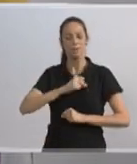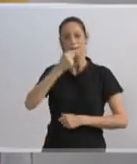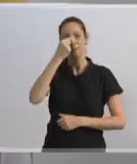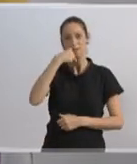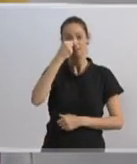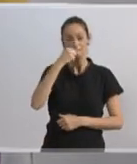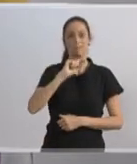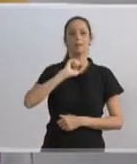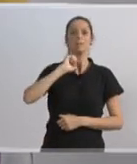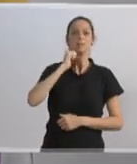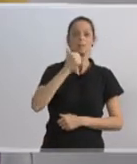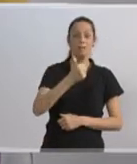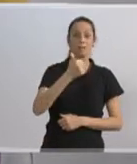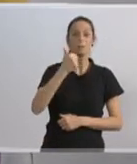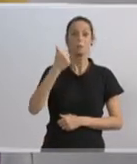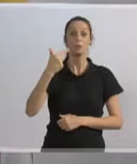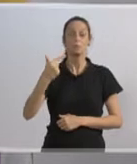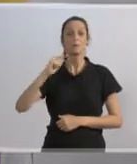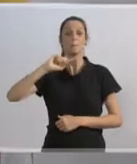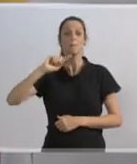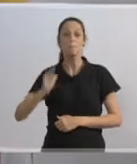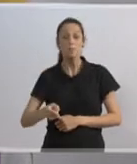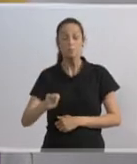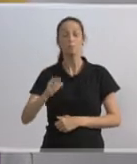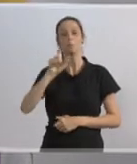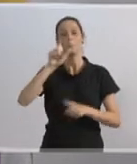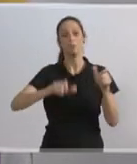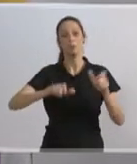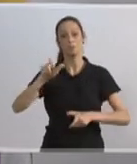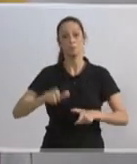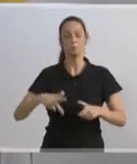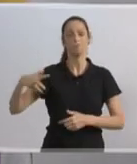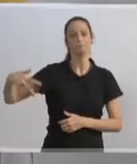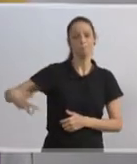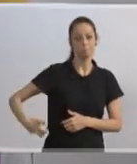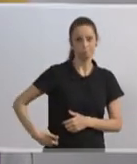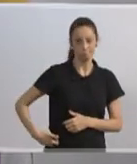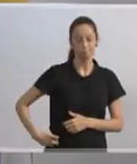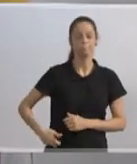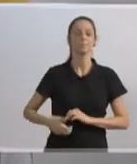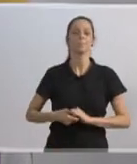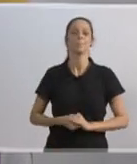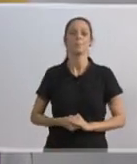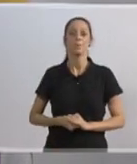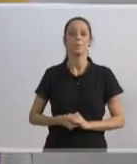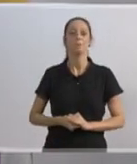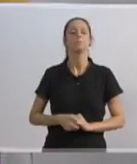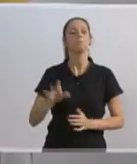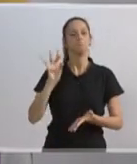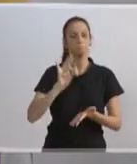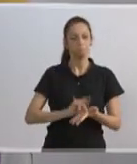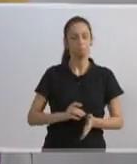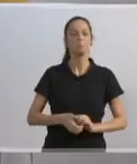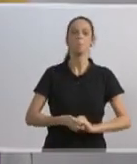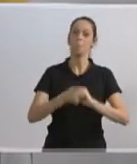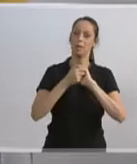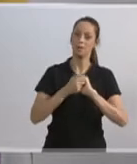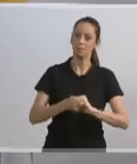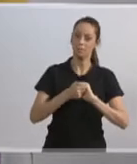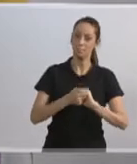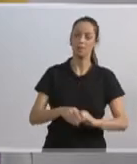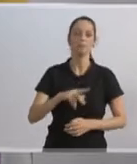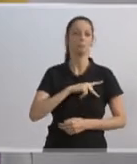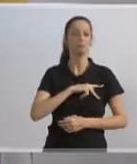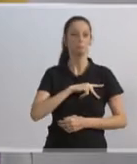12 mil e quatrocentas pessoas compromisso com a cidade mais uma vez que era que complementar seu presidente porque